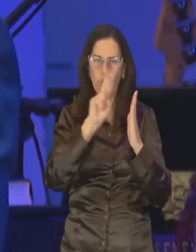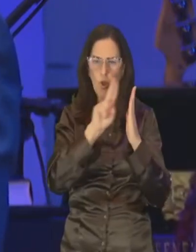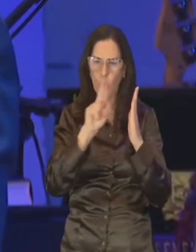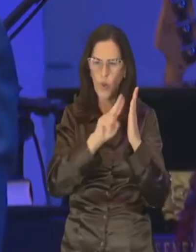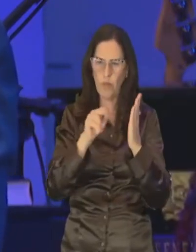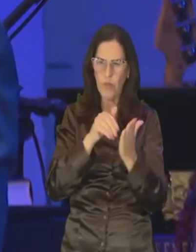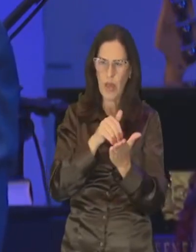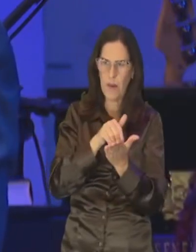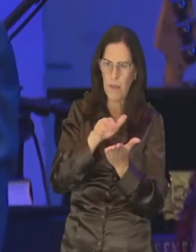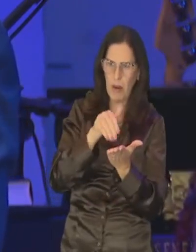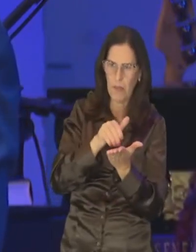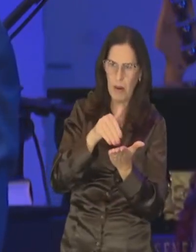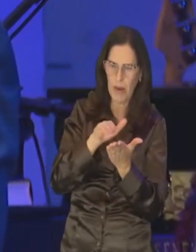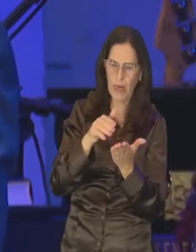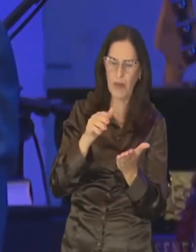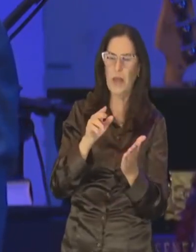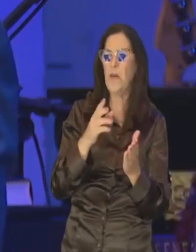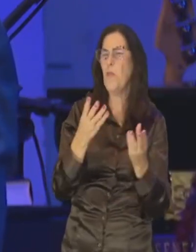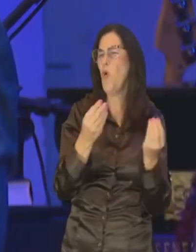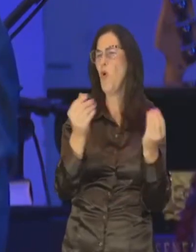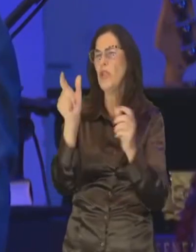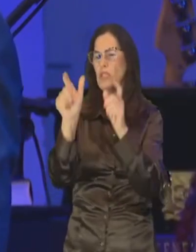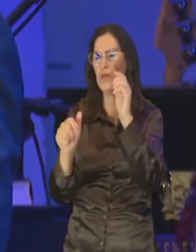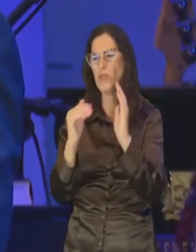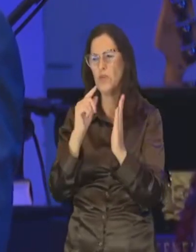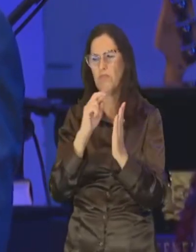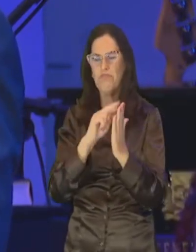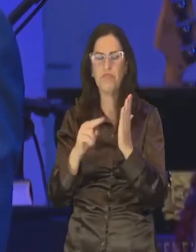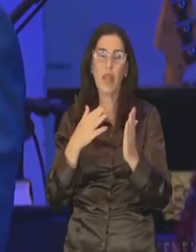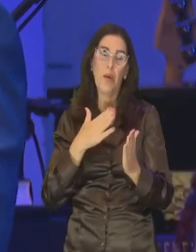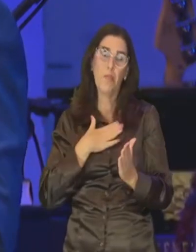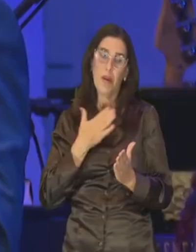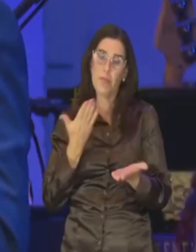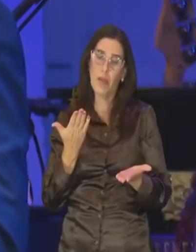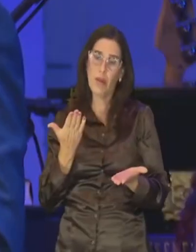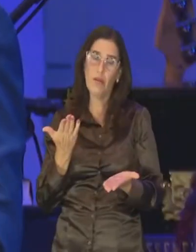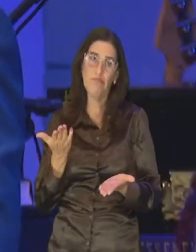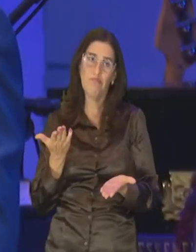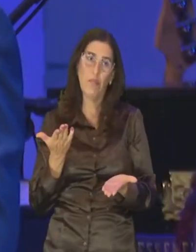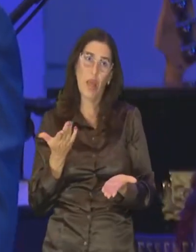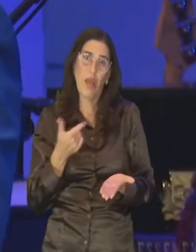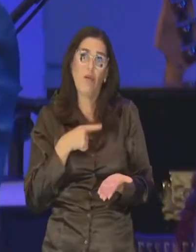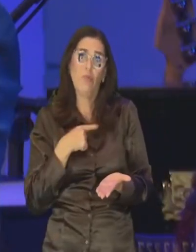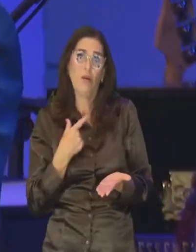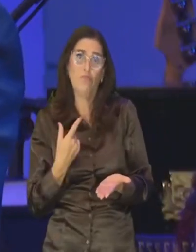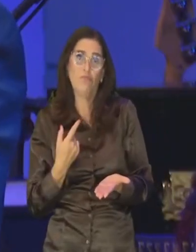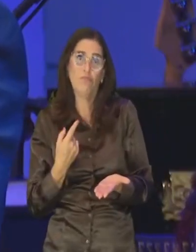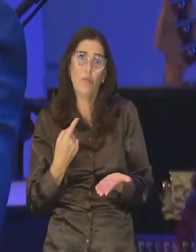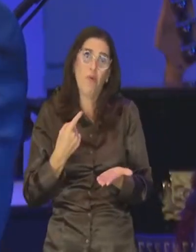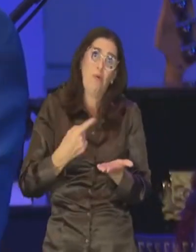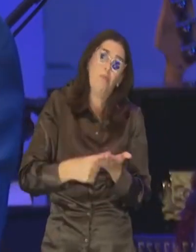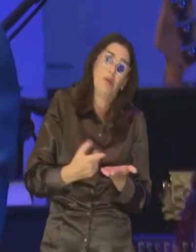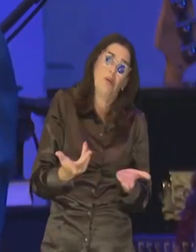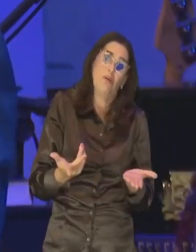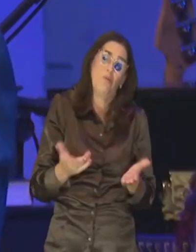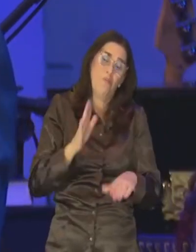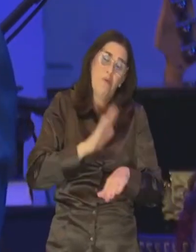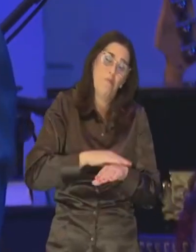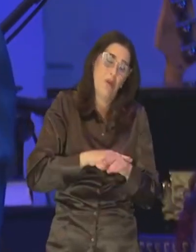de muitos nomes. Para mim, era mais uma técnica, era mais um